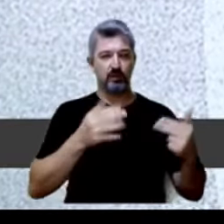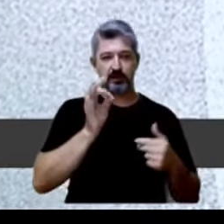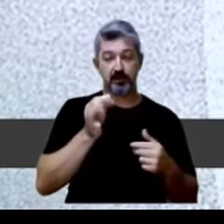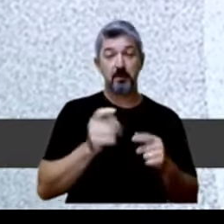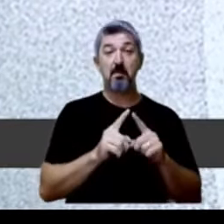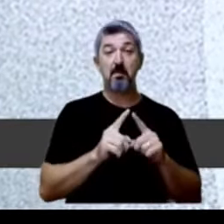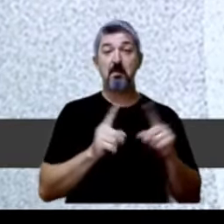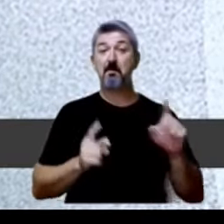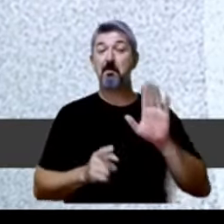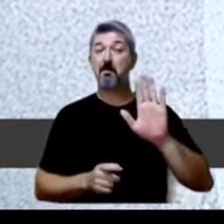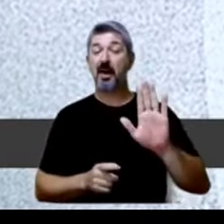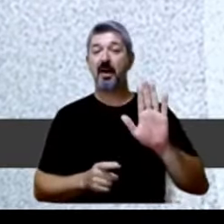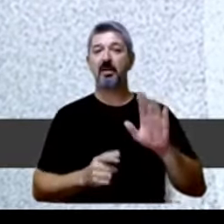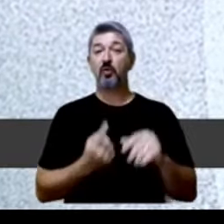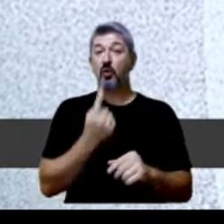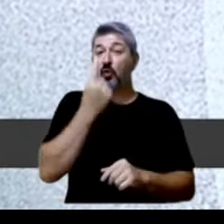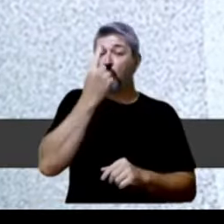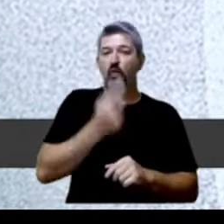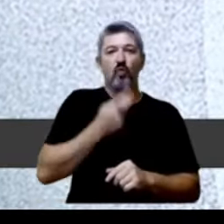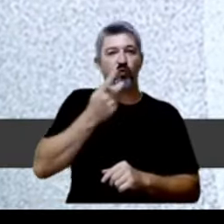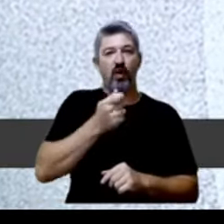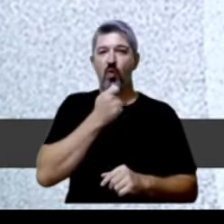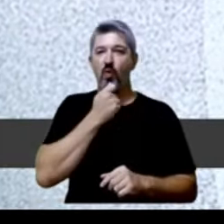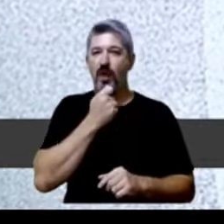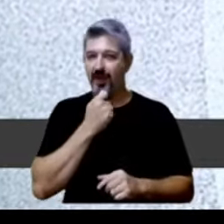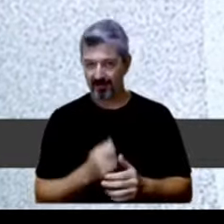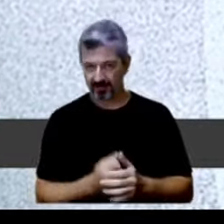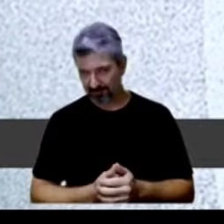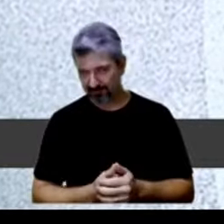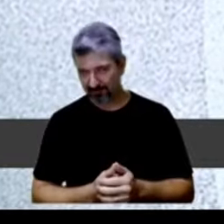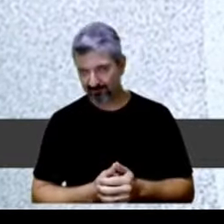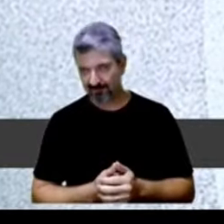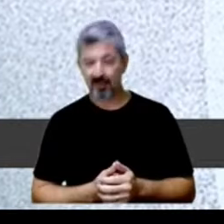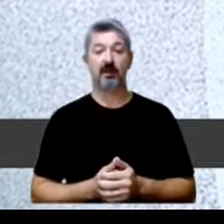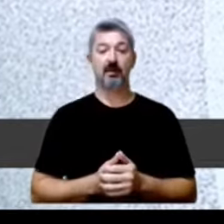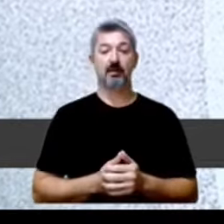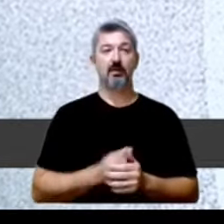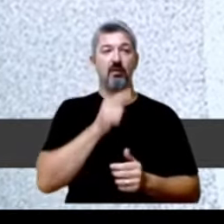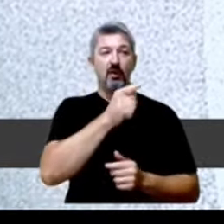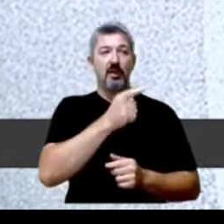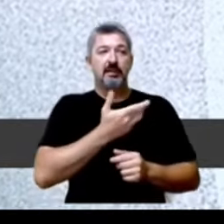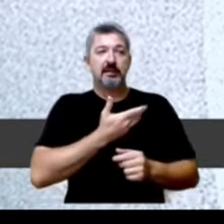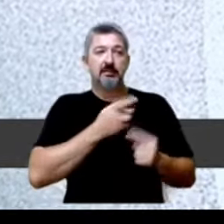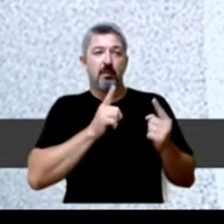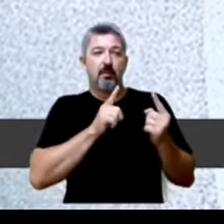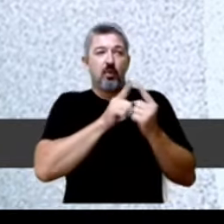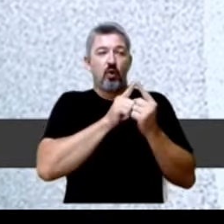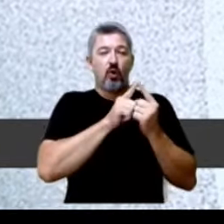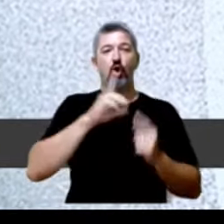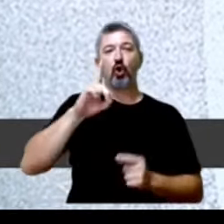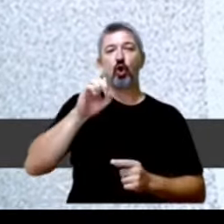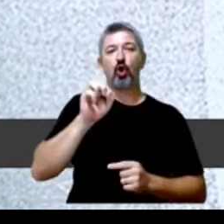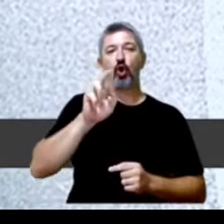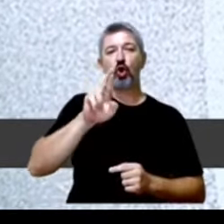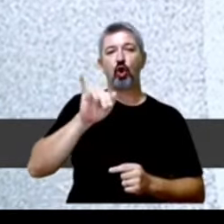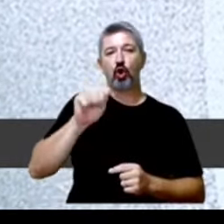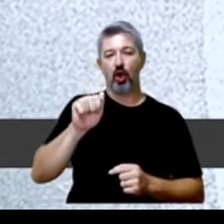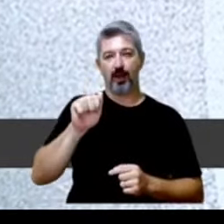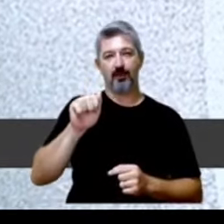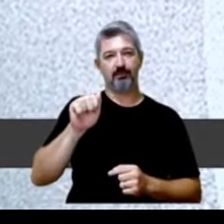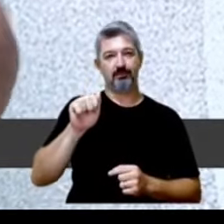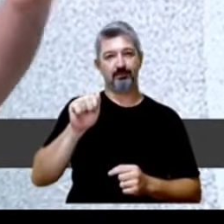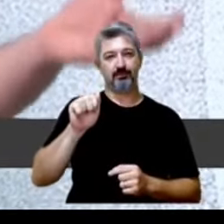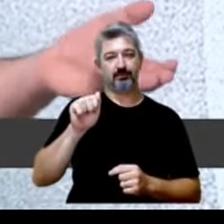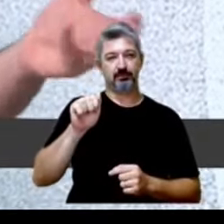coisa que não foi falada muito ainda. A sua proximidade com a turma do Dória e com o próprio Dória. Vai falar que você